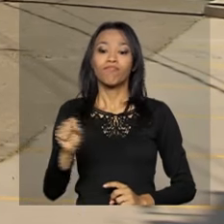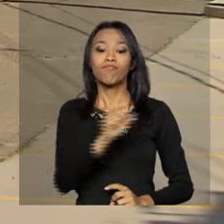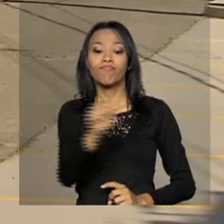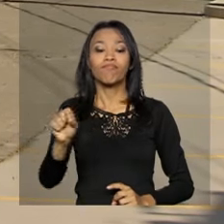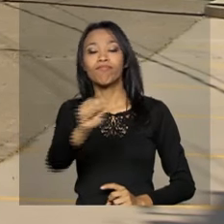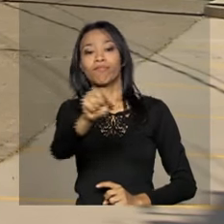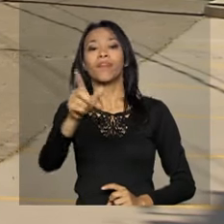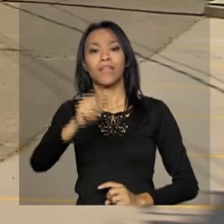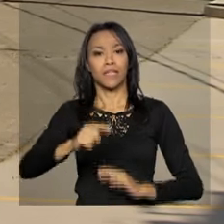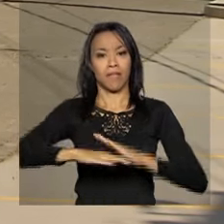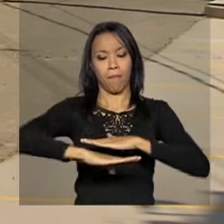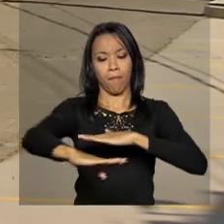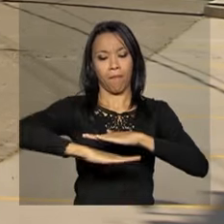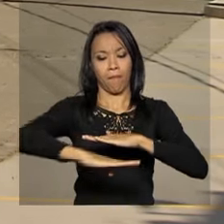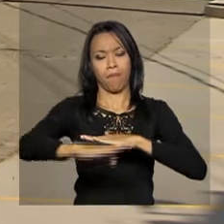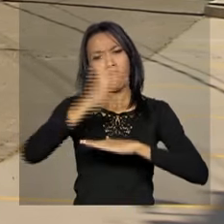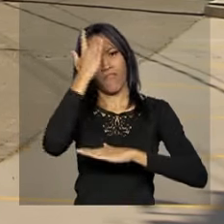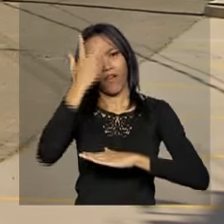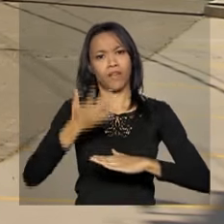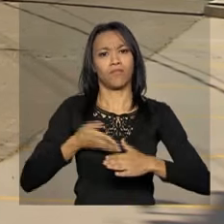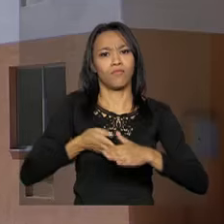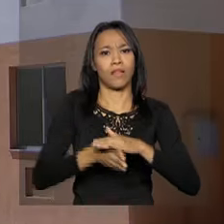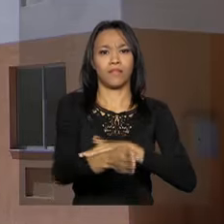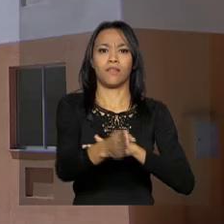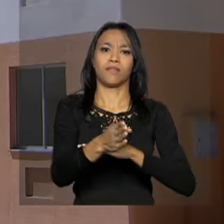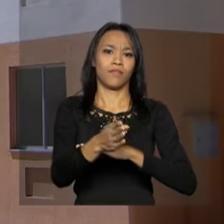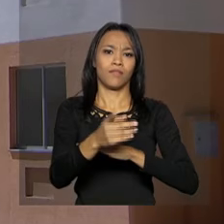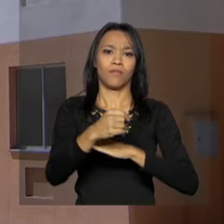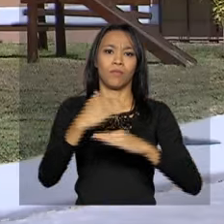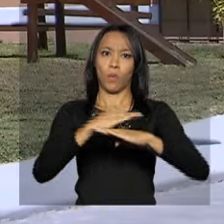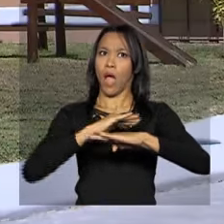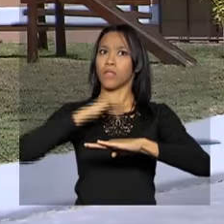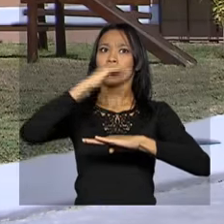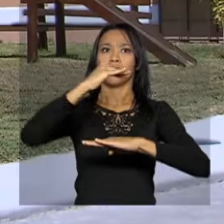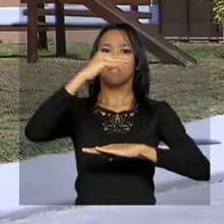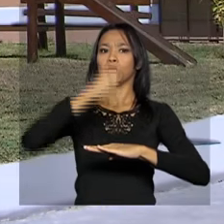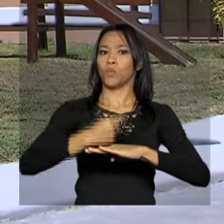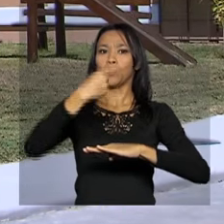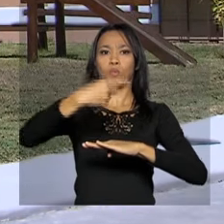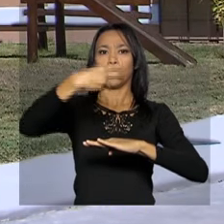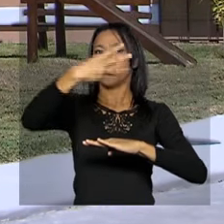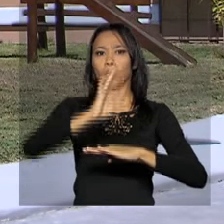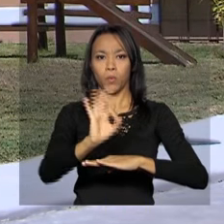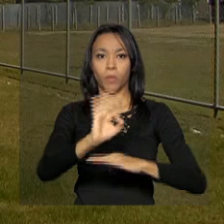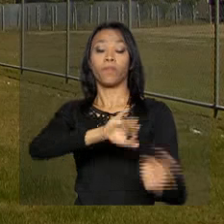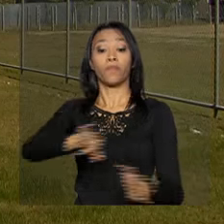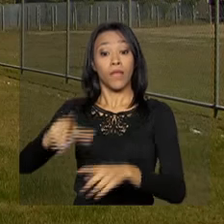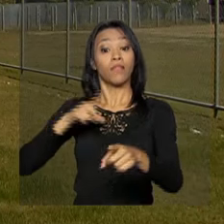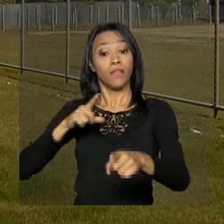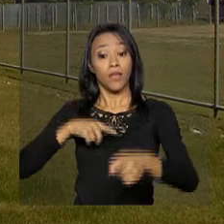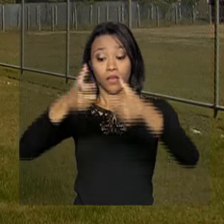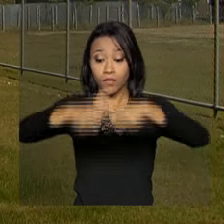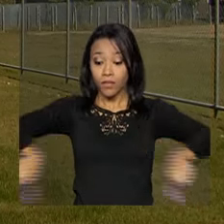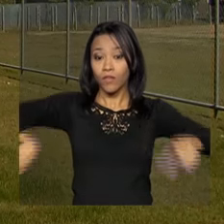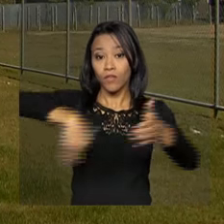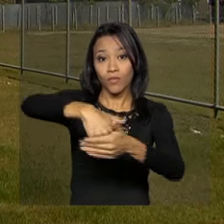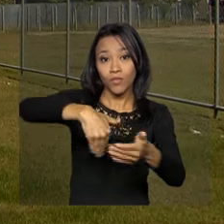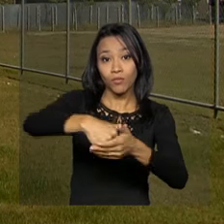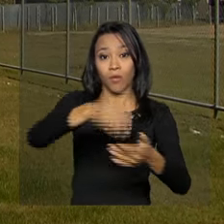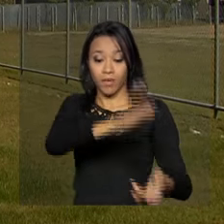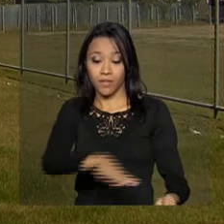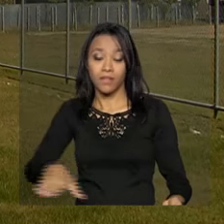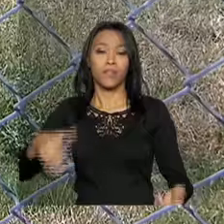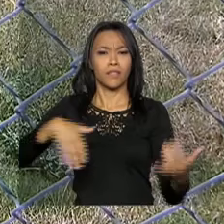parte térrea dos prédios para facilitar o acesso. Cada condomínio tem também parquinhos para as crianças e campinhos de futebol